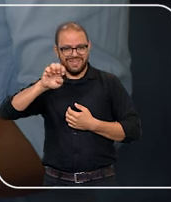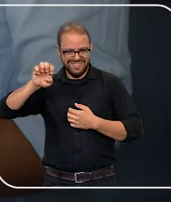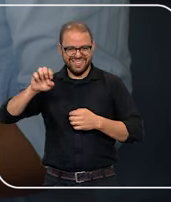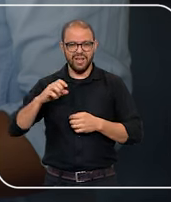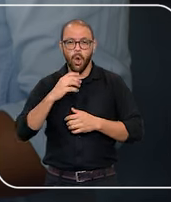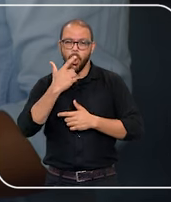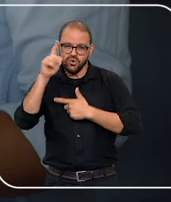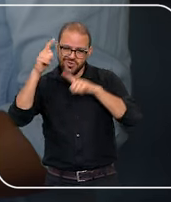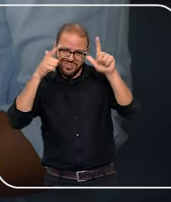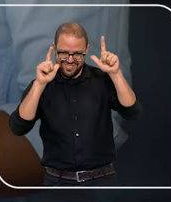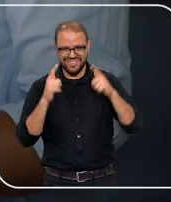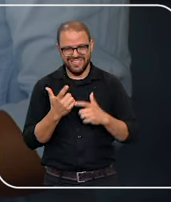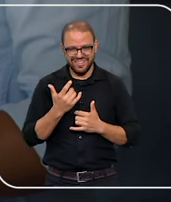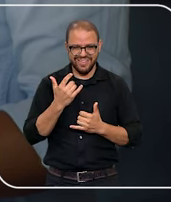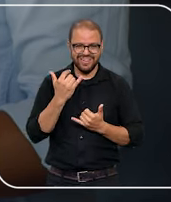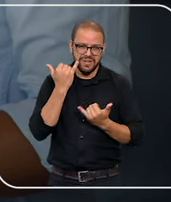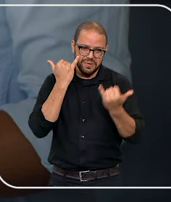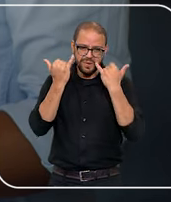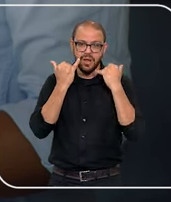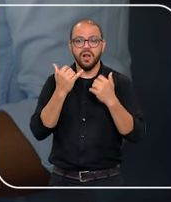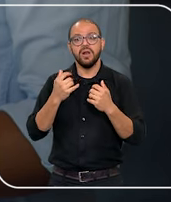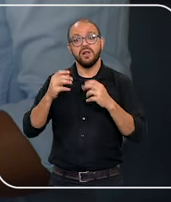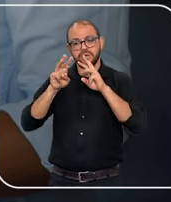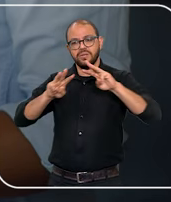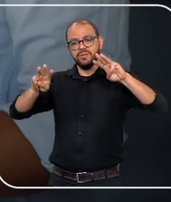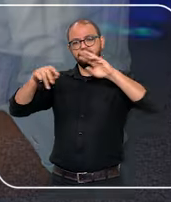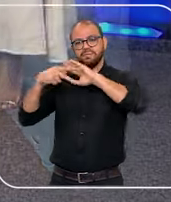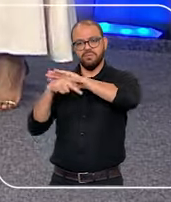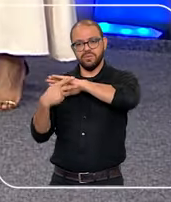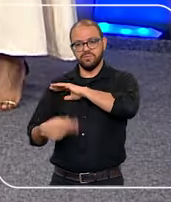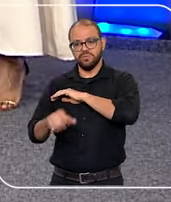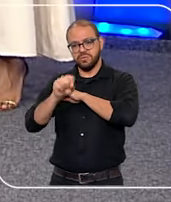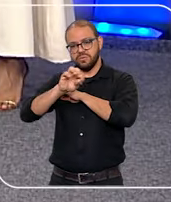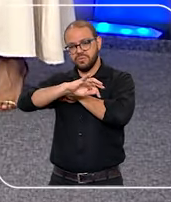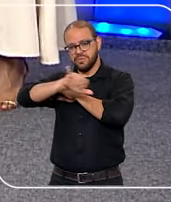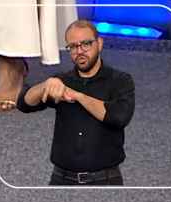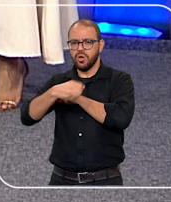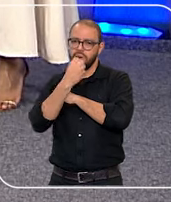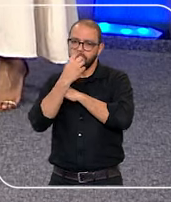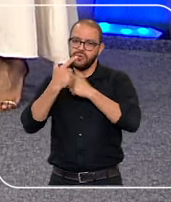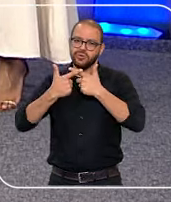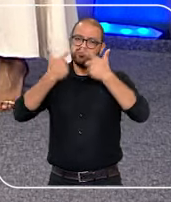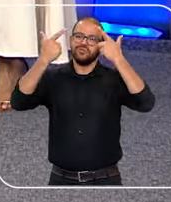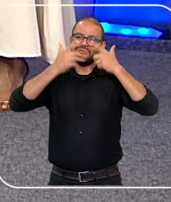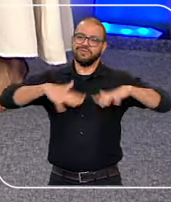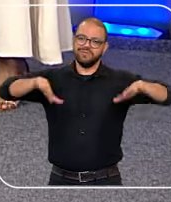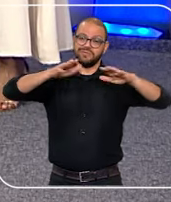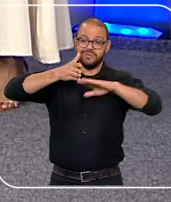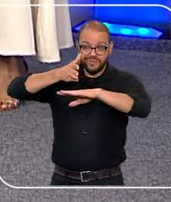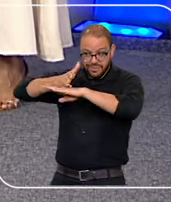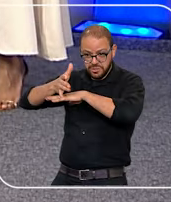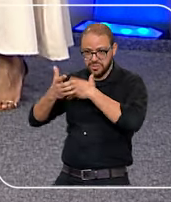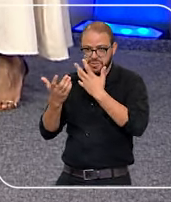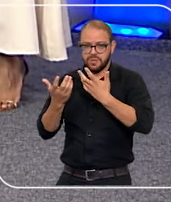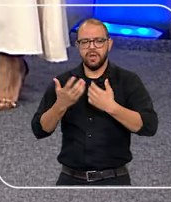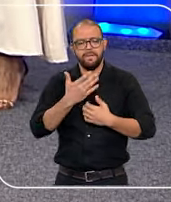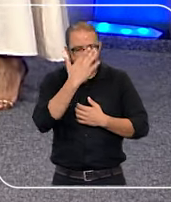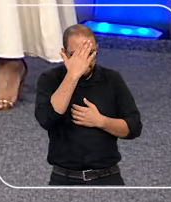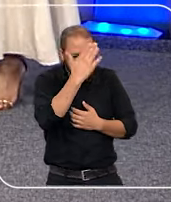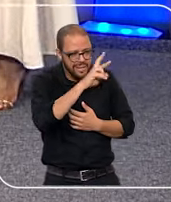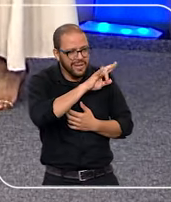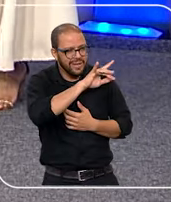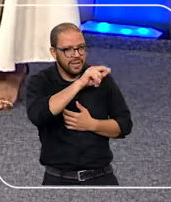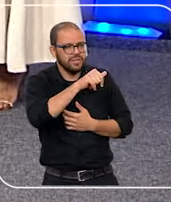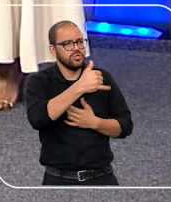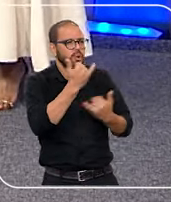CIE. Outras informações estão lá no portal do STJ. E claro, boa sorte para quem quiser participar, né? Com certeza.